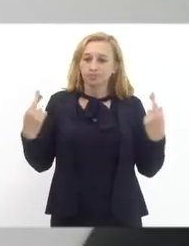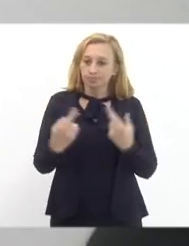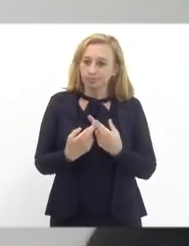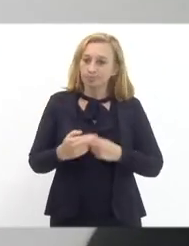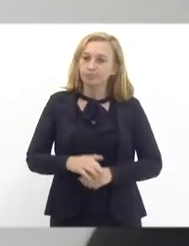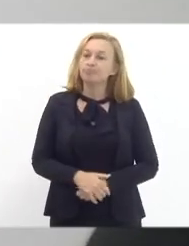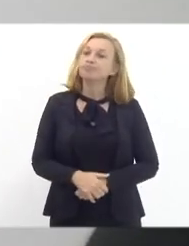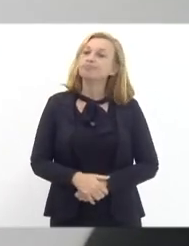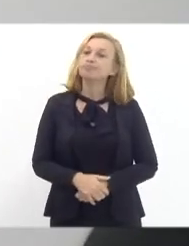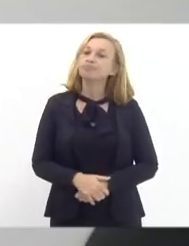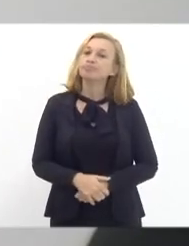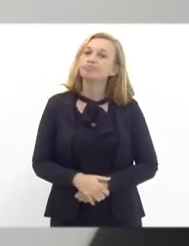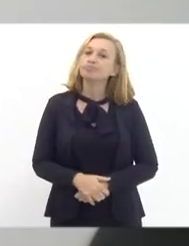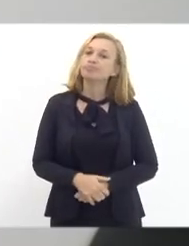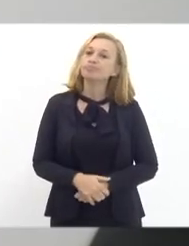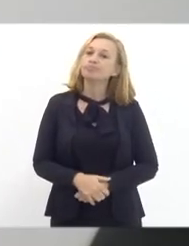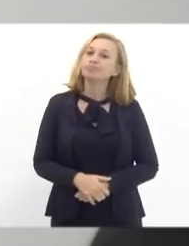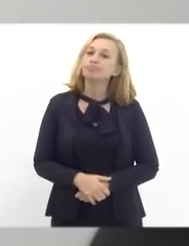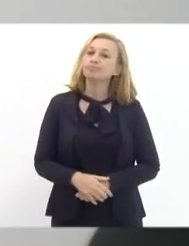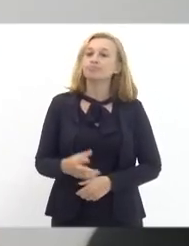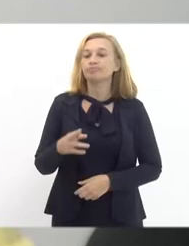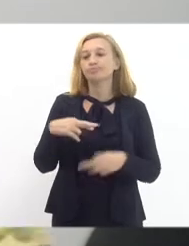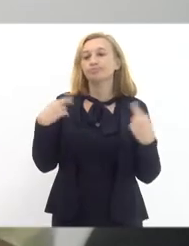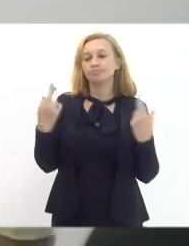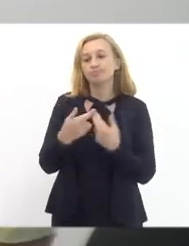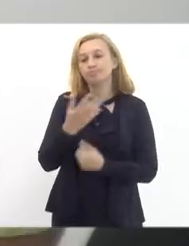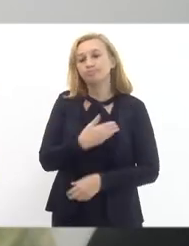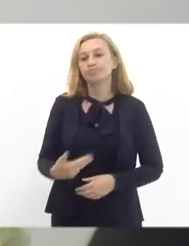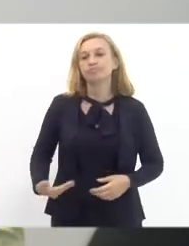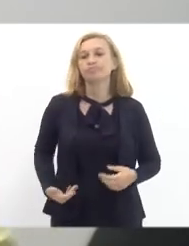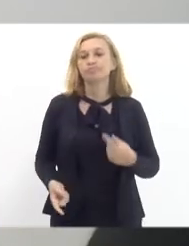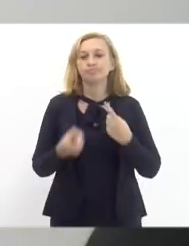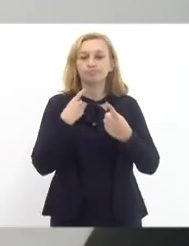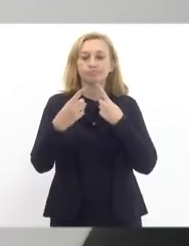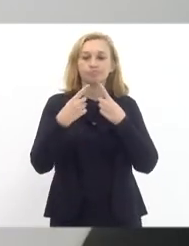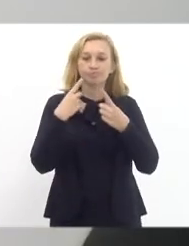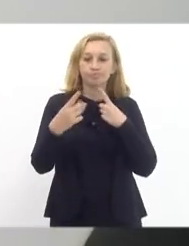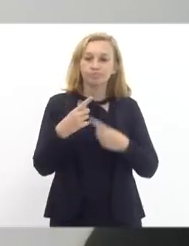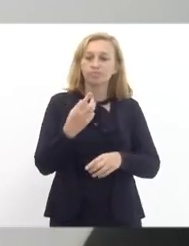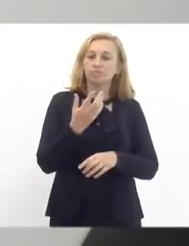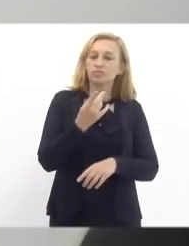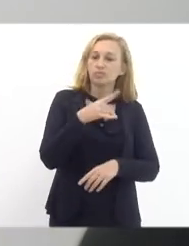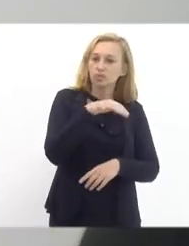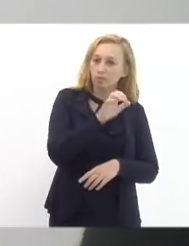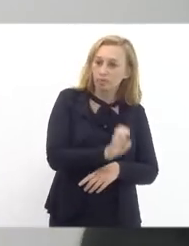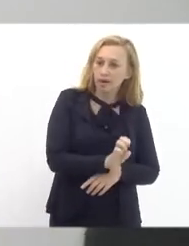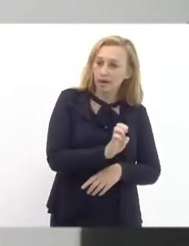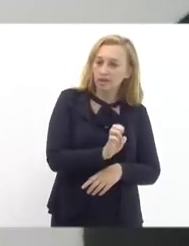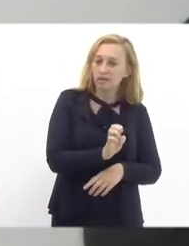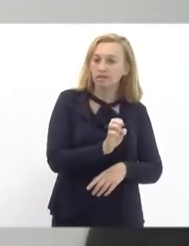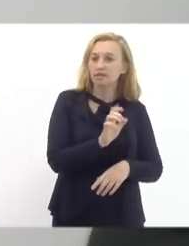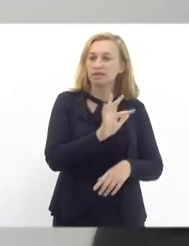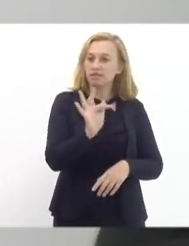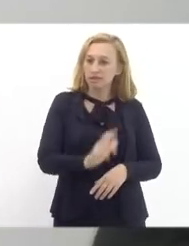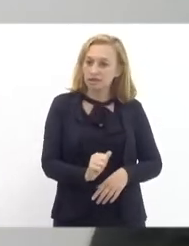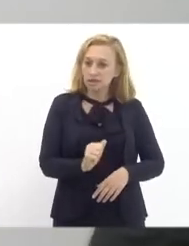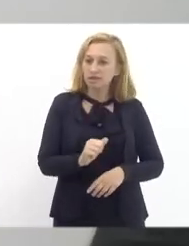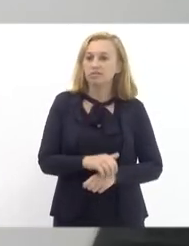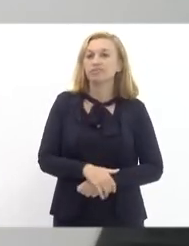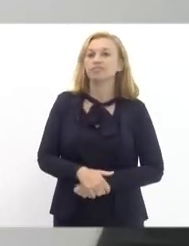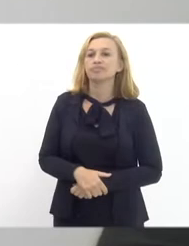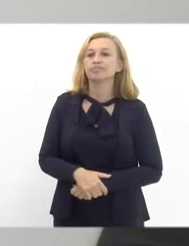deste evento, que é a audiência pública para a discussão do parque da Fazenda Colubandê.